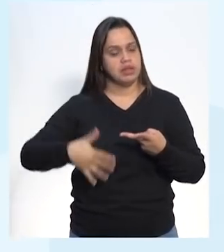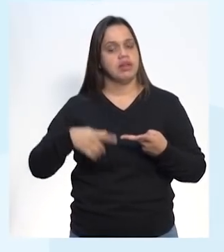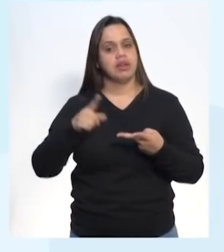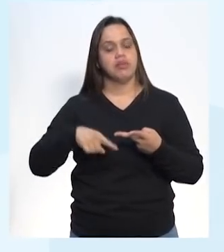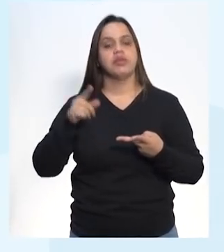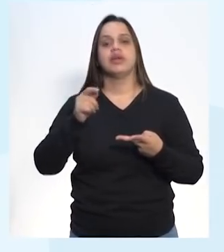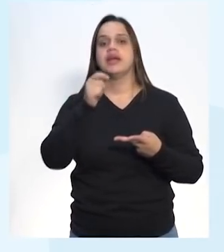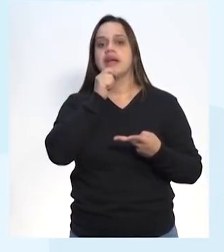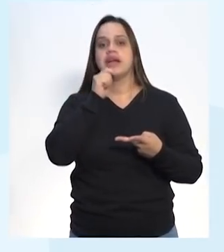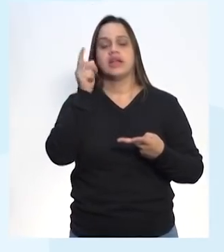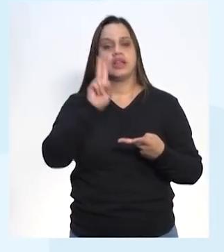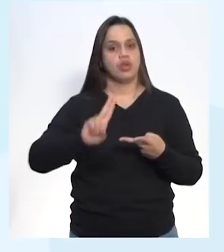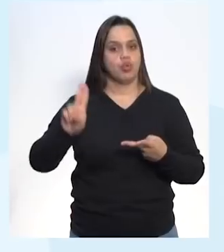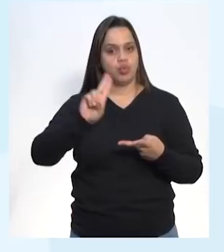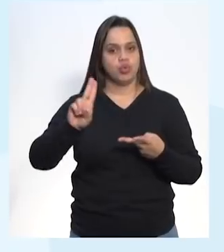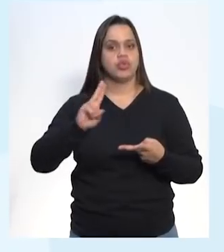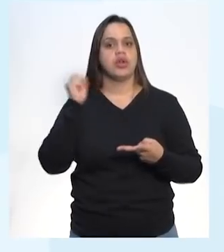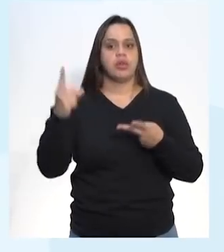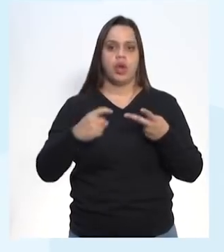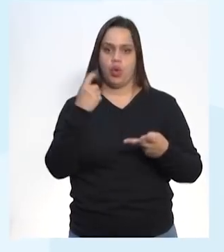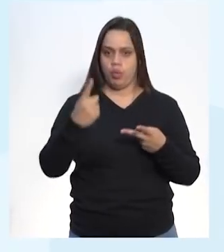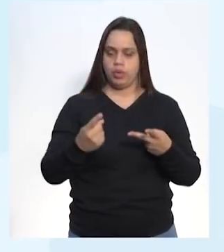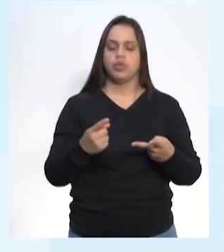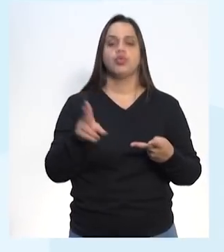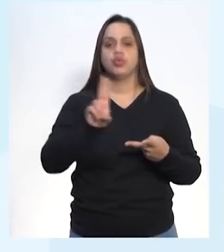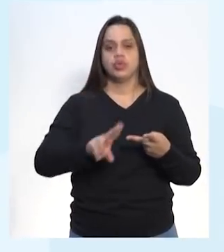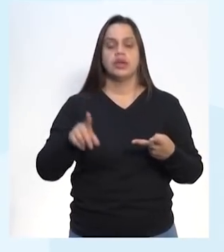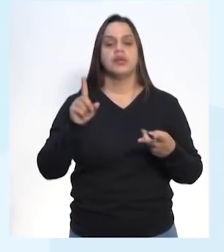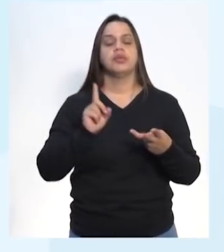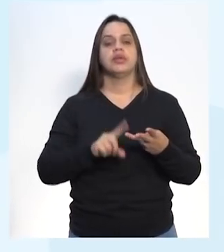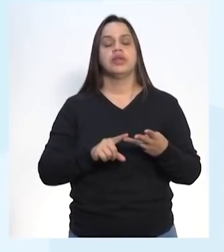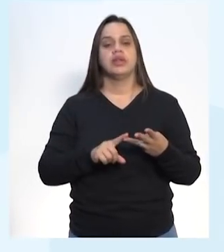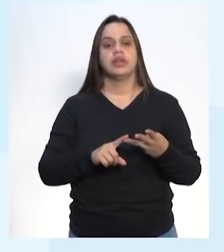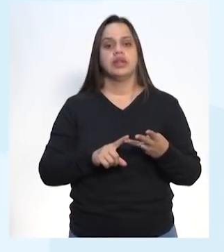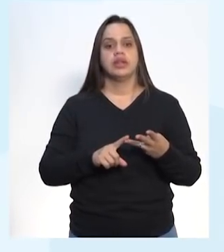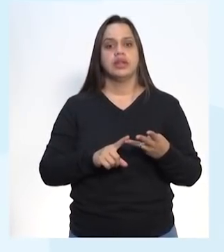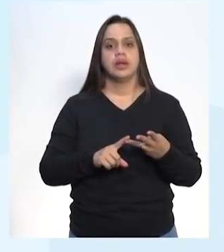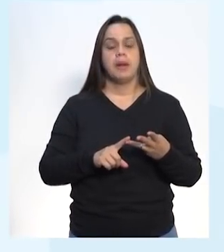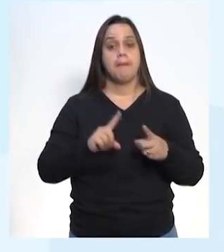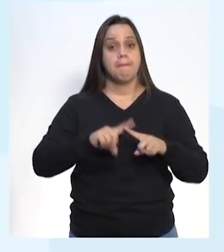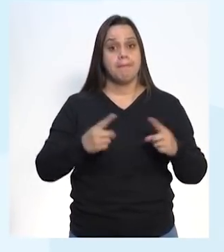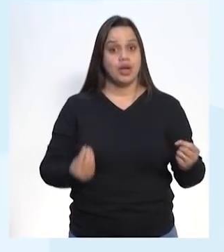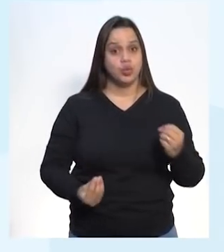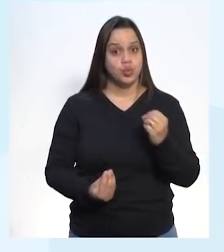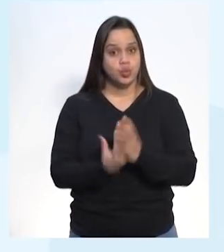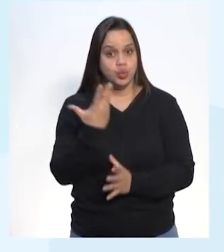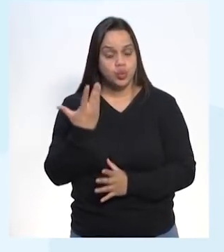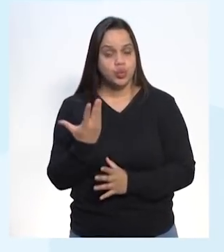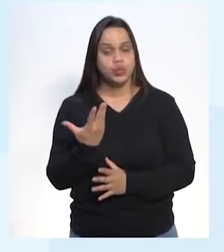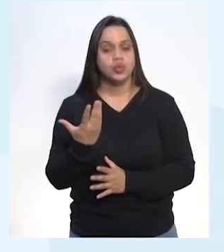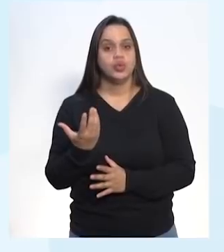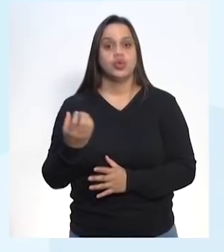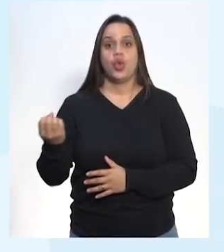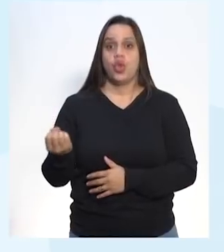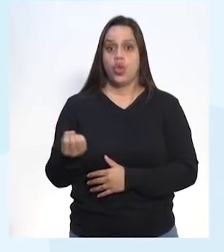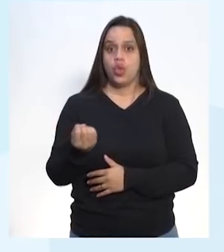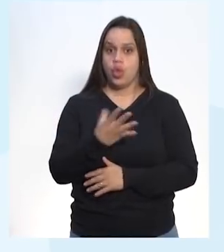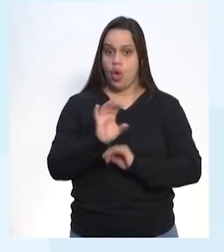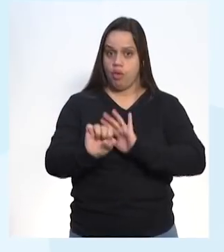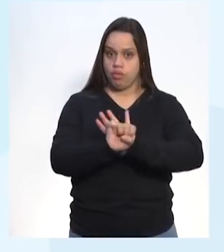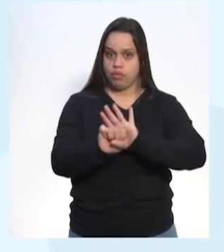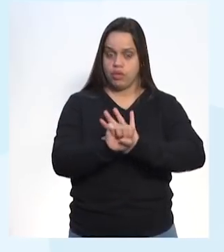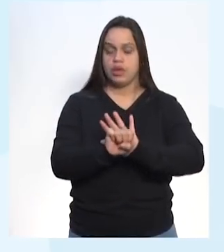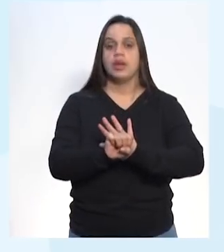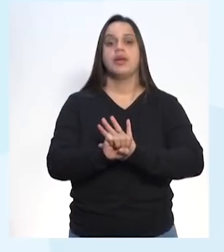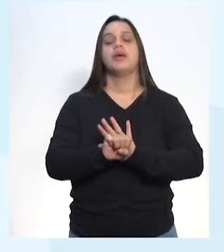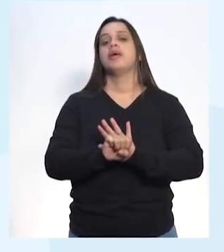ainda nós utilizamos em algumas situações, mas o surgimento de novos símbolos, né, mais o